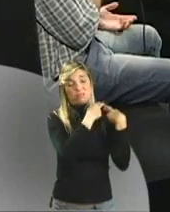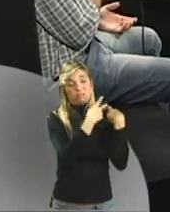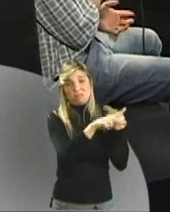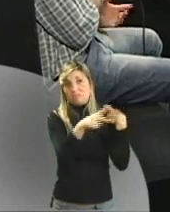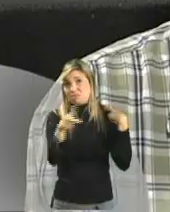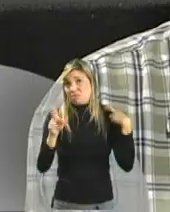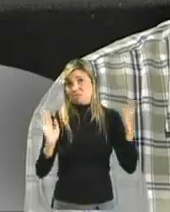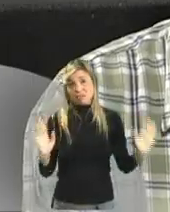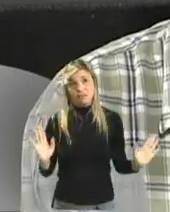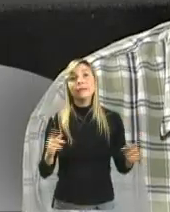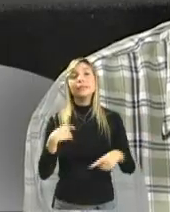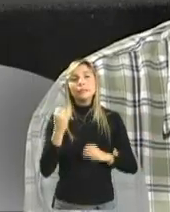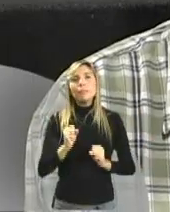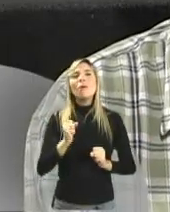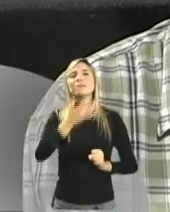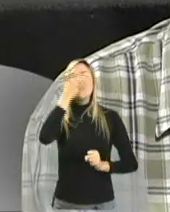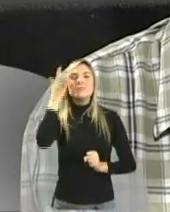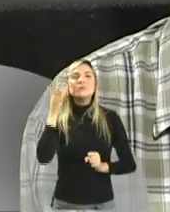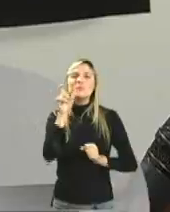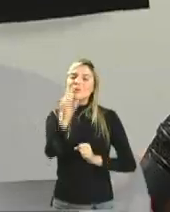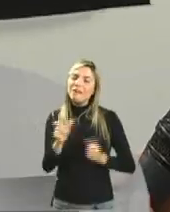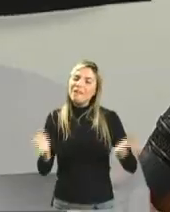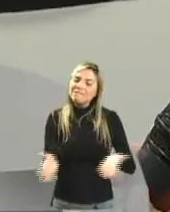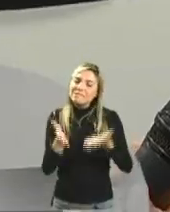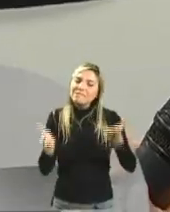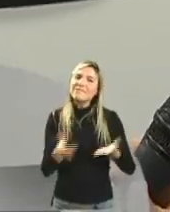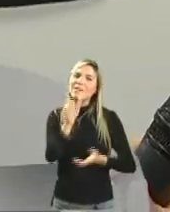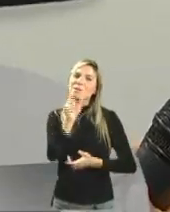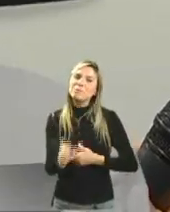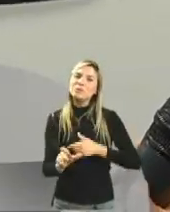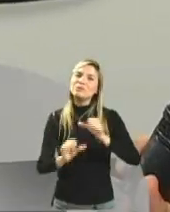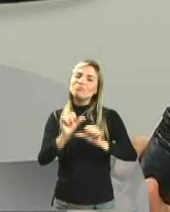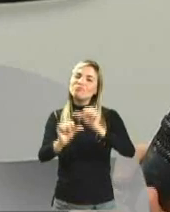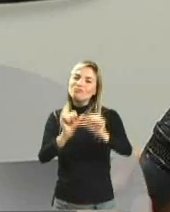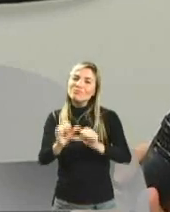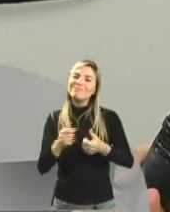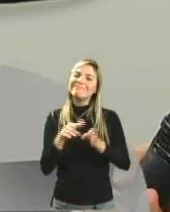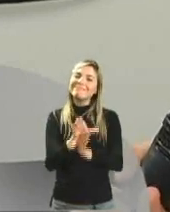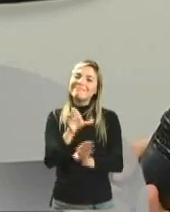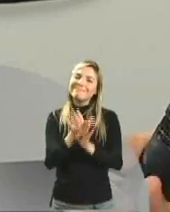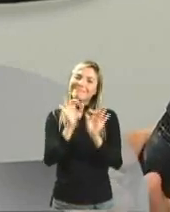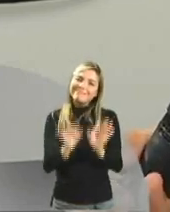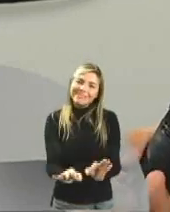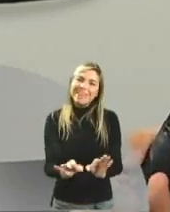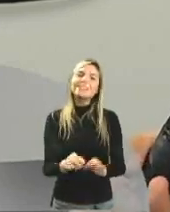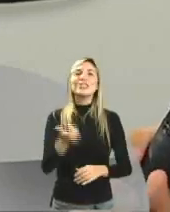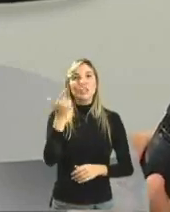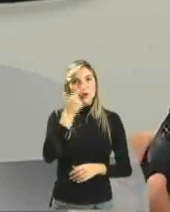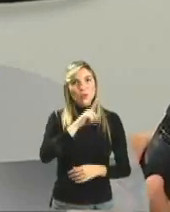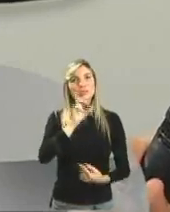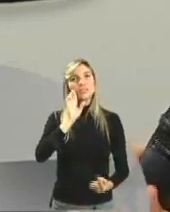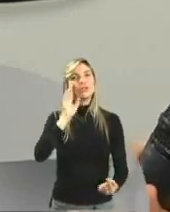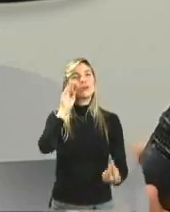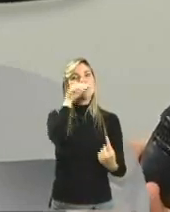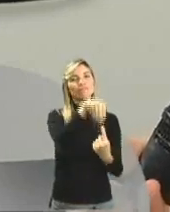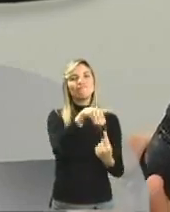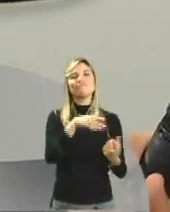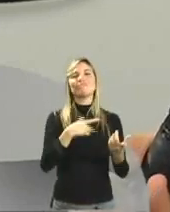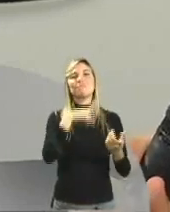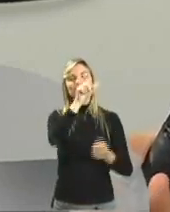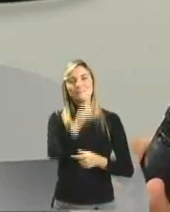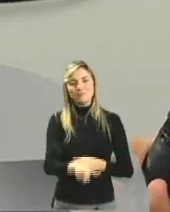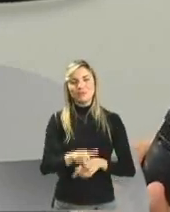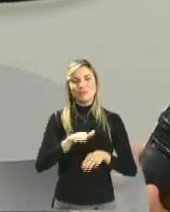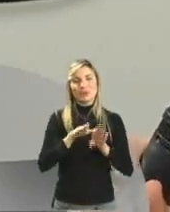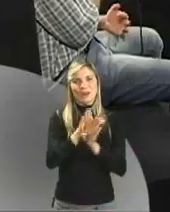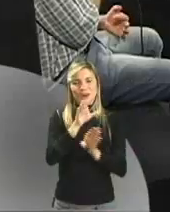favorecer o desenvolvimento desses profissionais a buscarem e implementarem, né, esses serviços de referência de